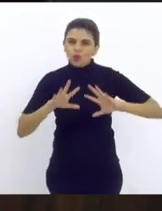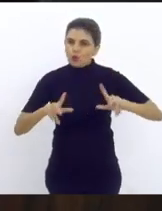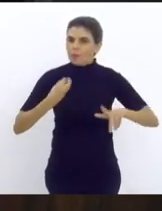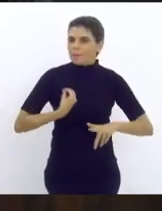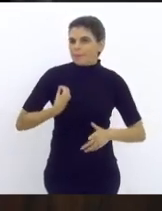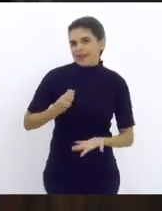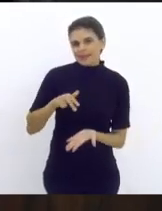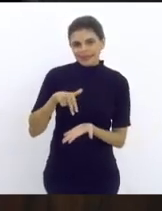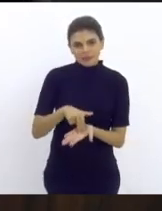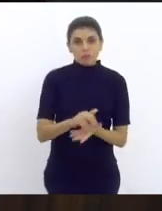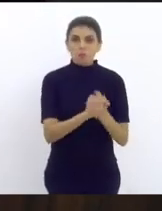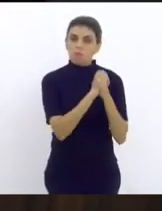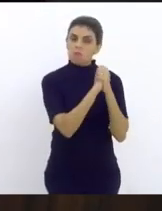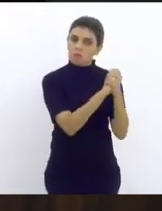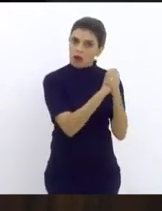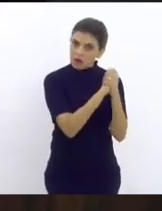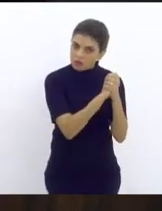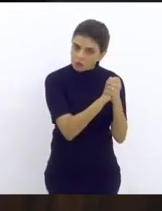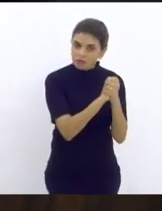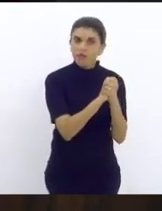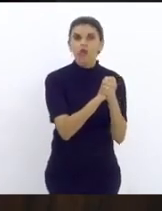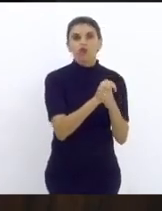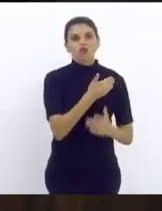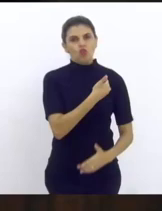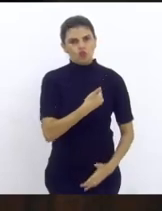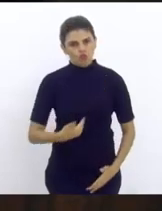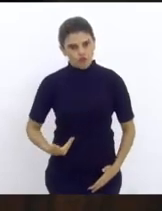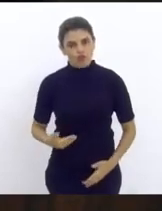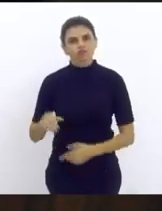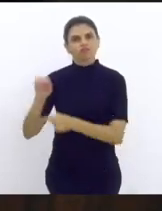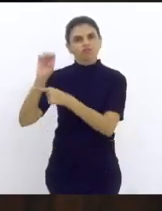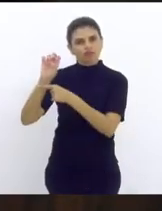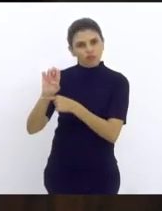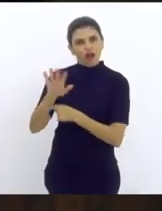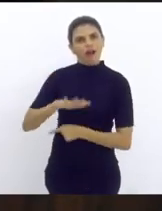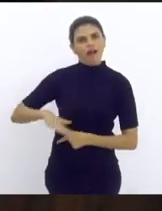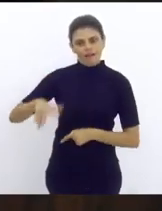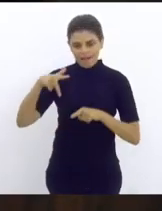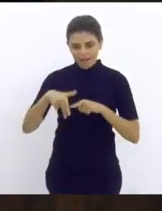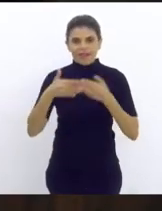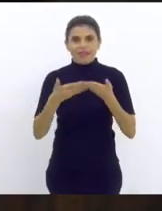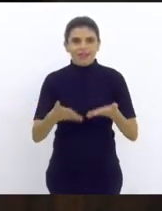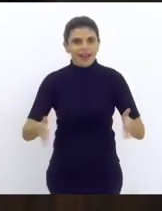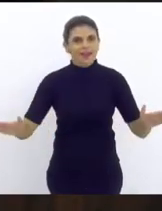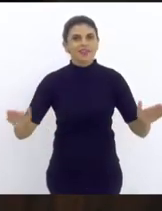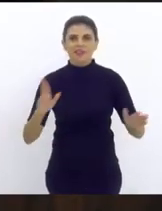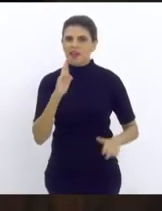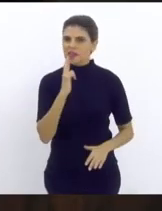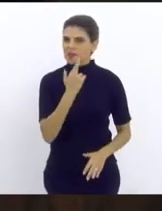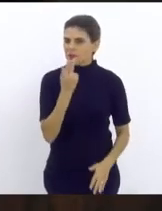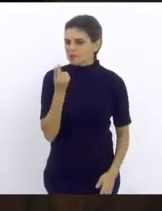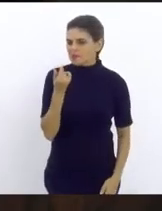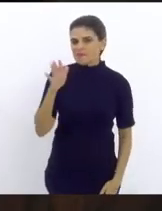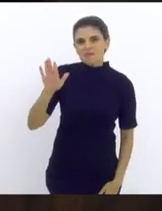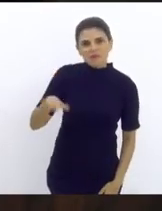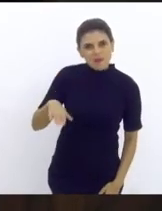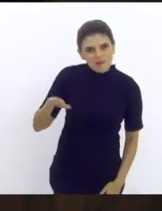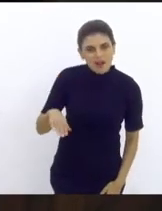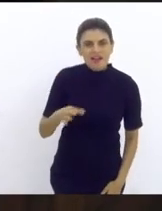participação e parabenizando o governo do estado pela pela inauguração desses restaurantes populares